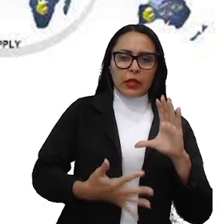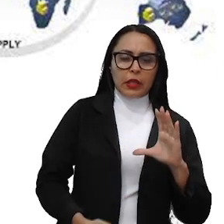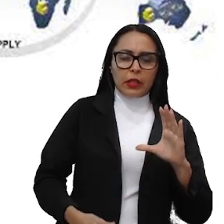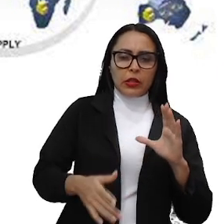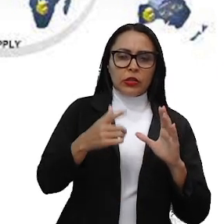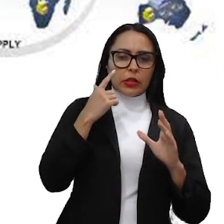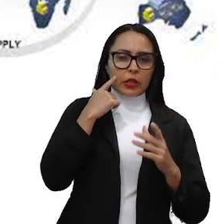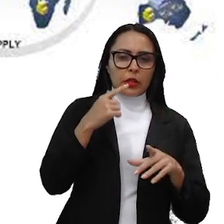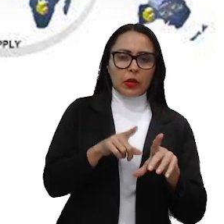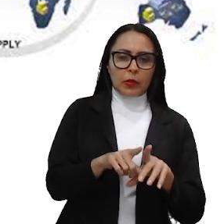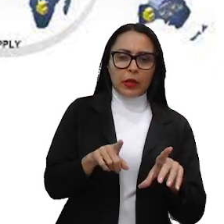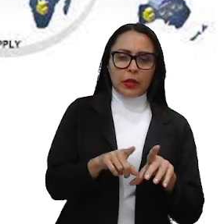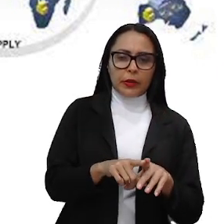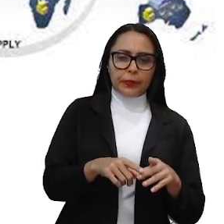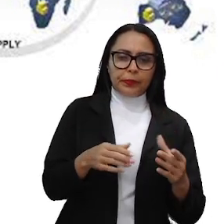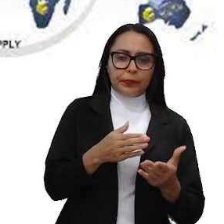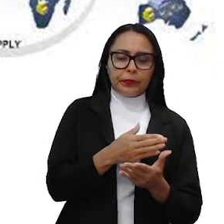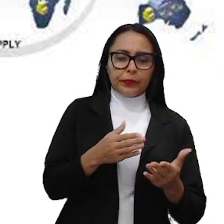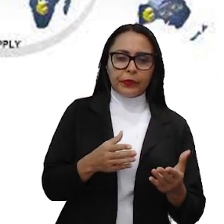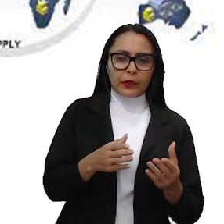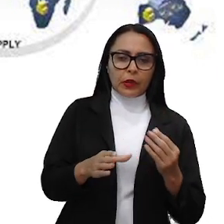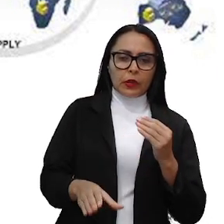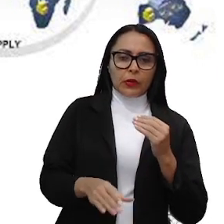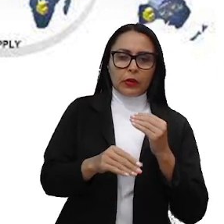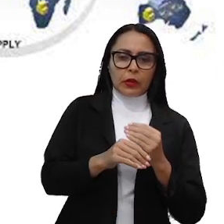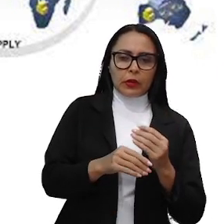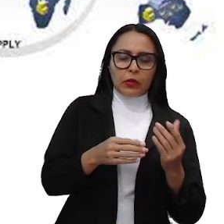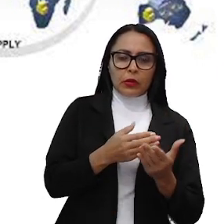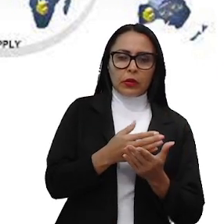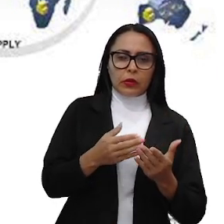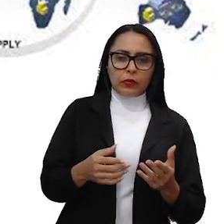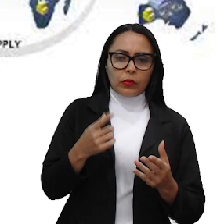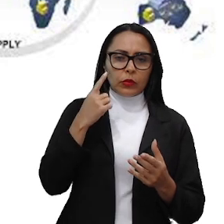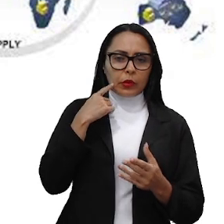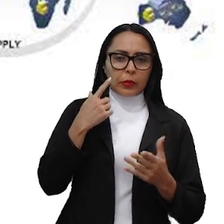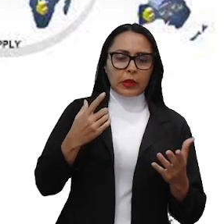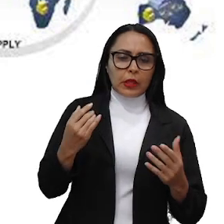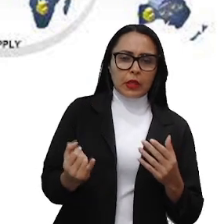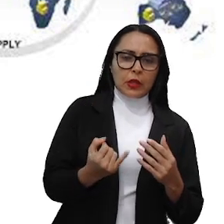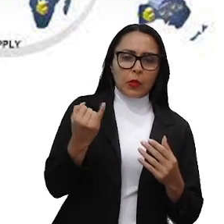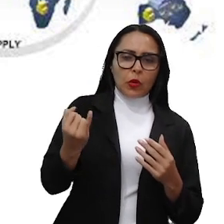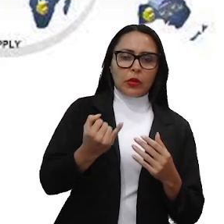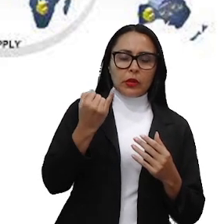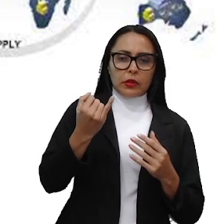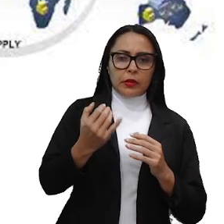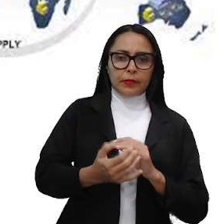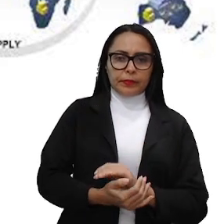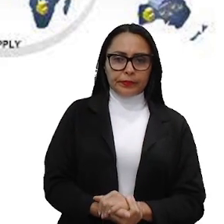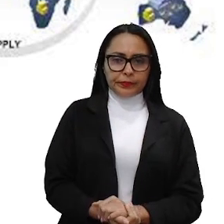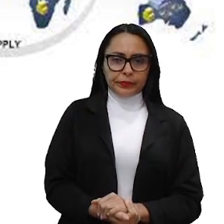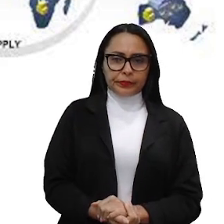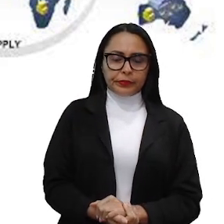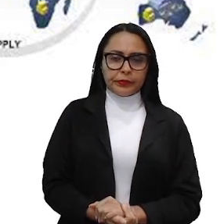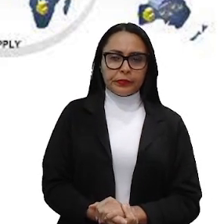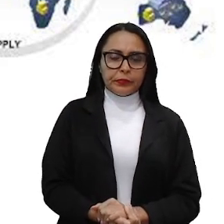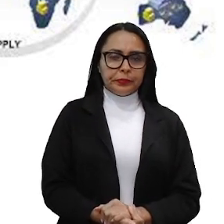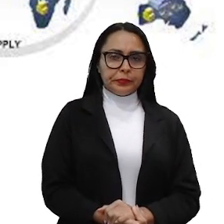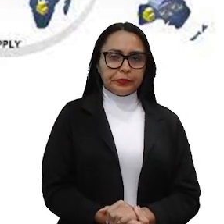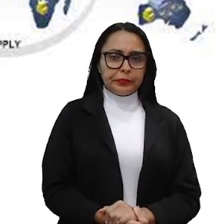desse gerenciamento da cadeia de suprimentos é a sua condição fundamentalmente global.